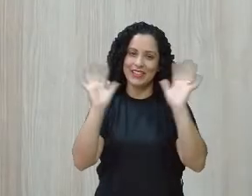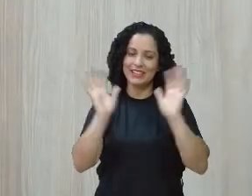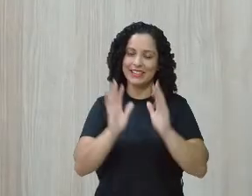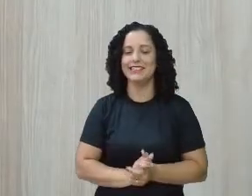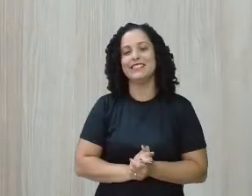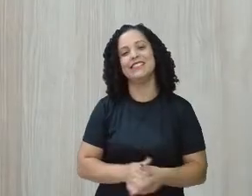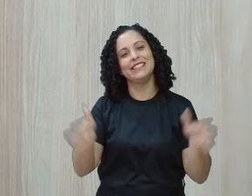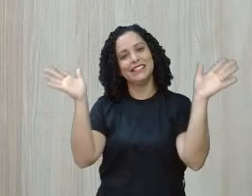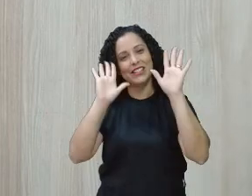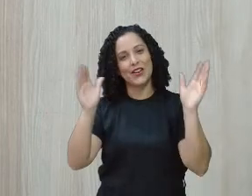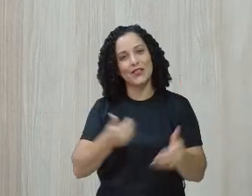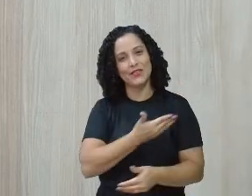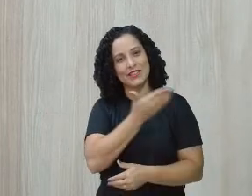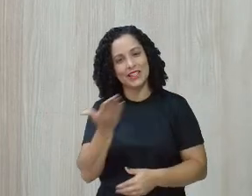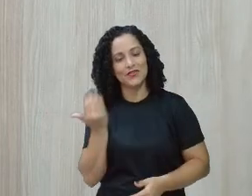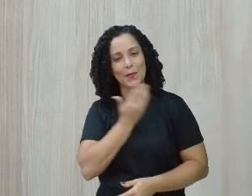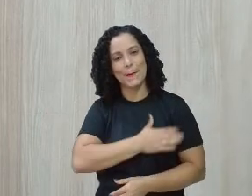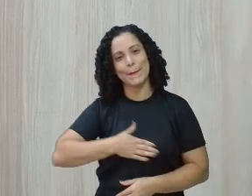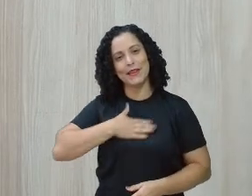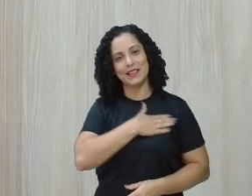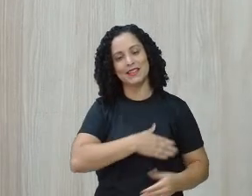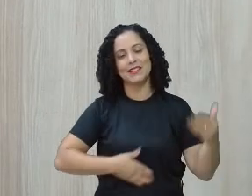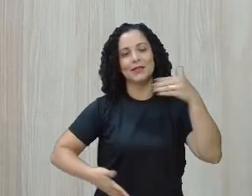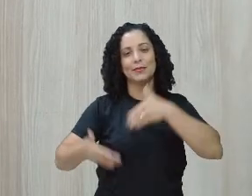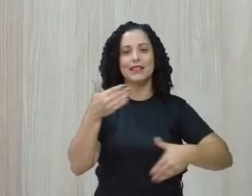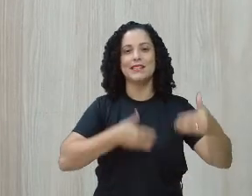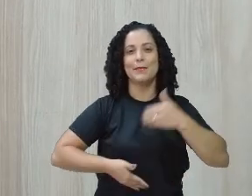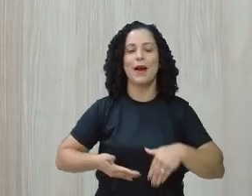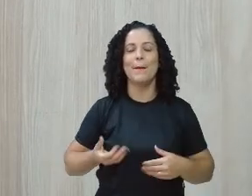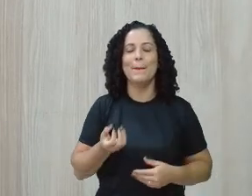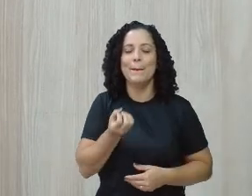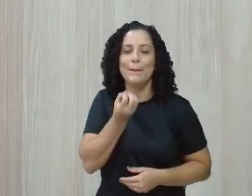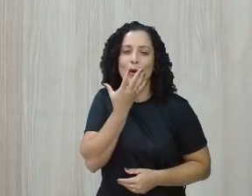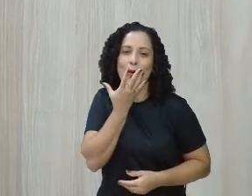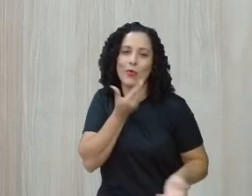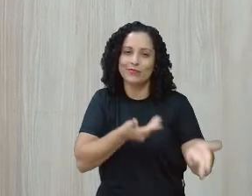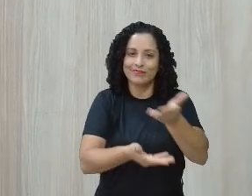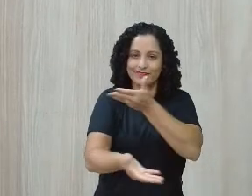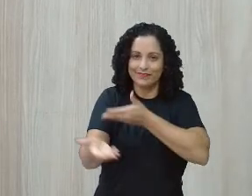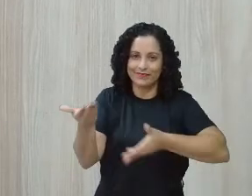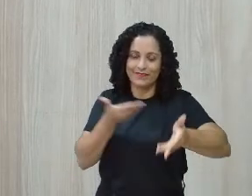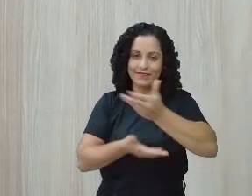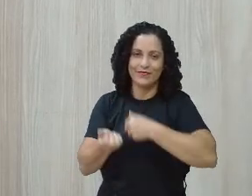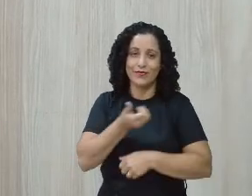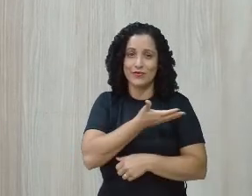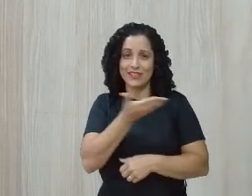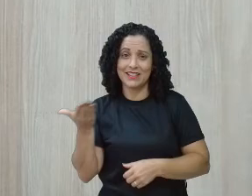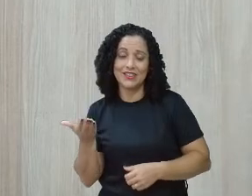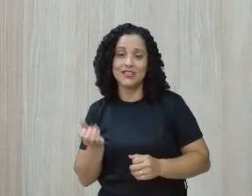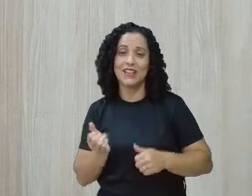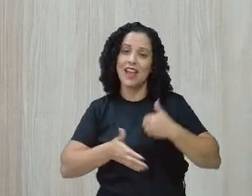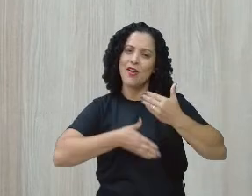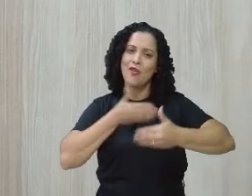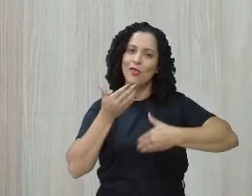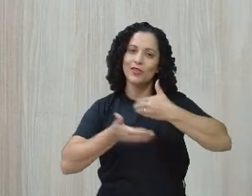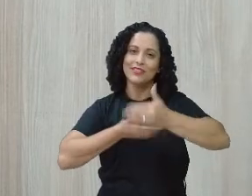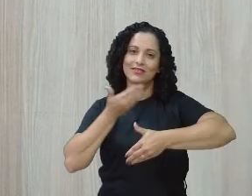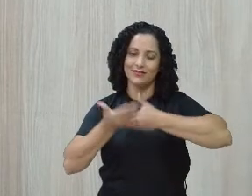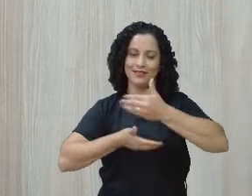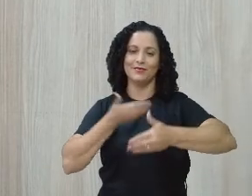Tchau, gente. Foi um prazer estar aqui no chat. Uma delícia interagir com vocês. Então, continuemos, não é